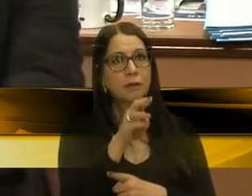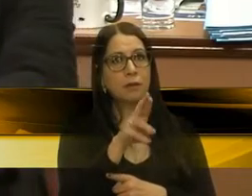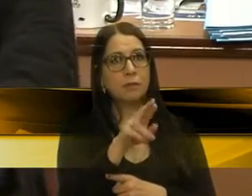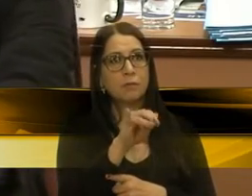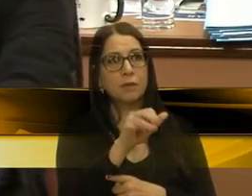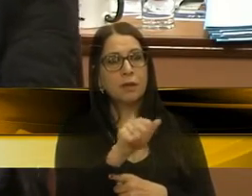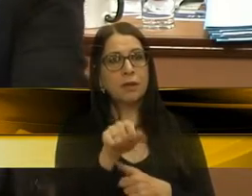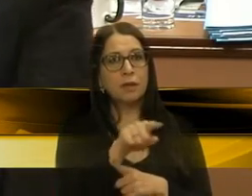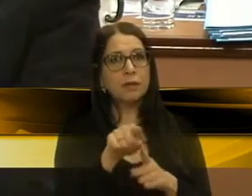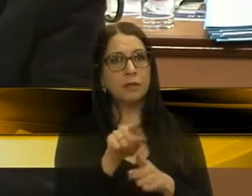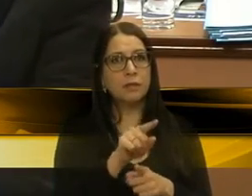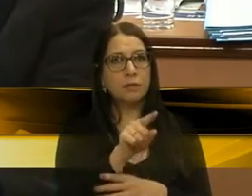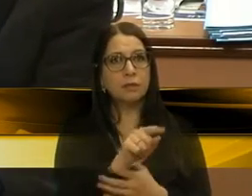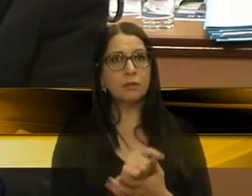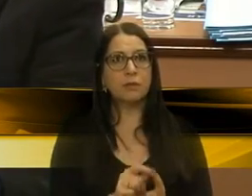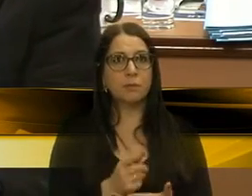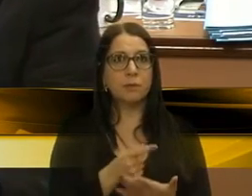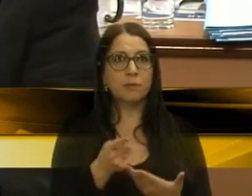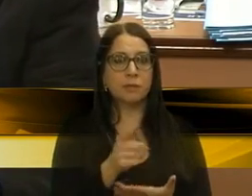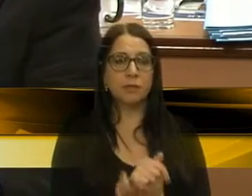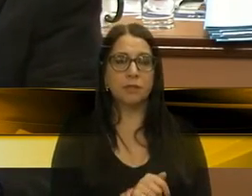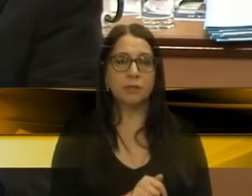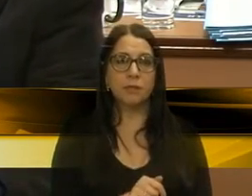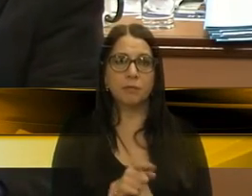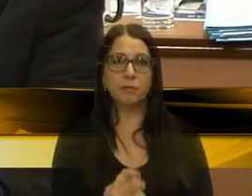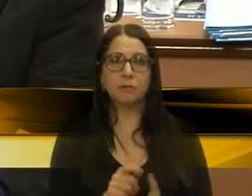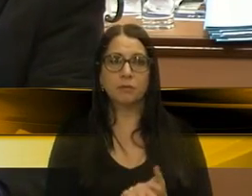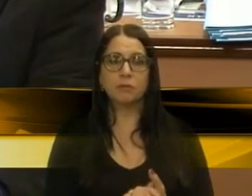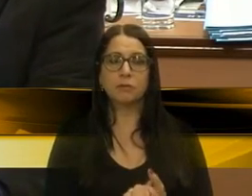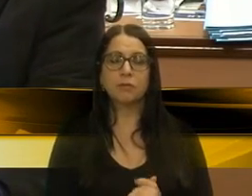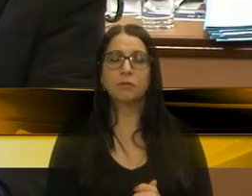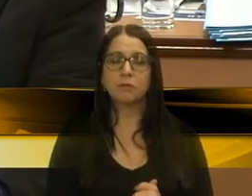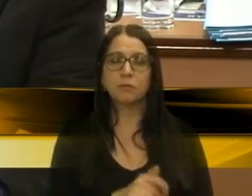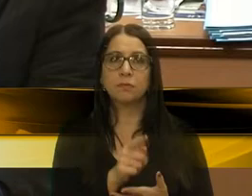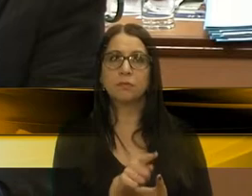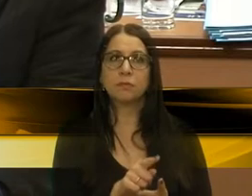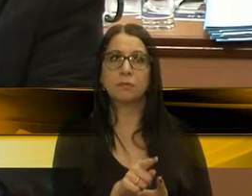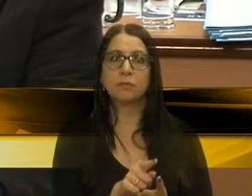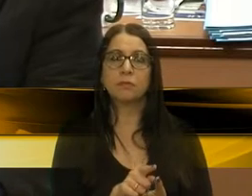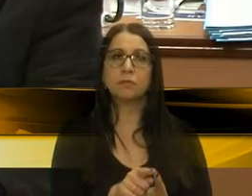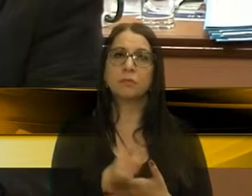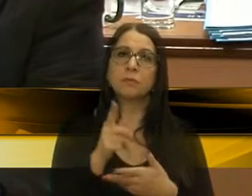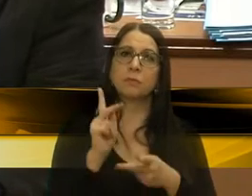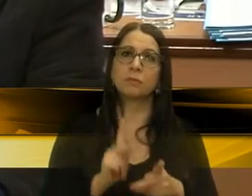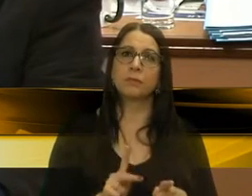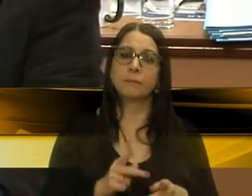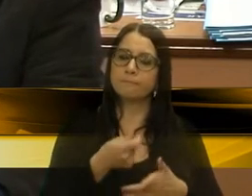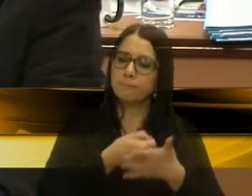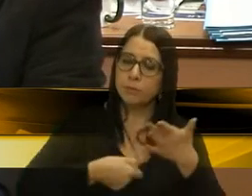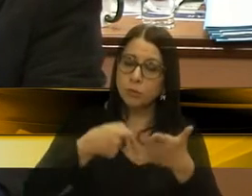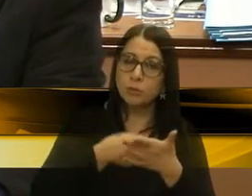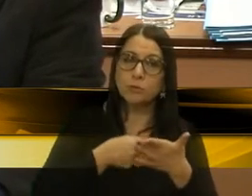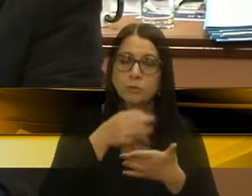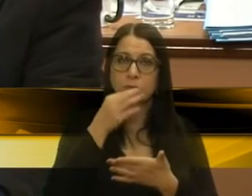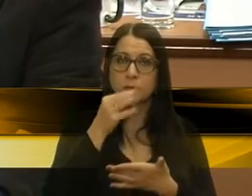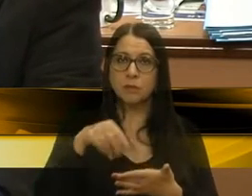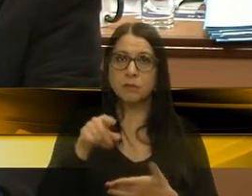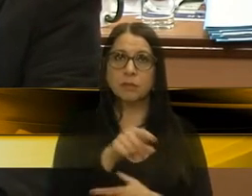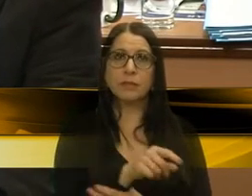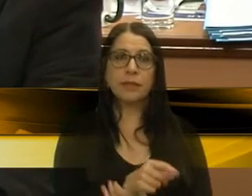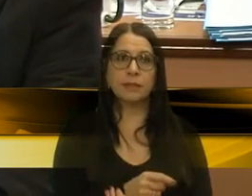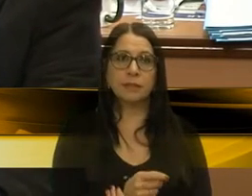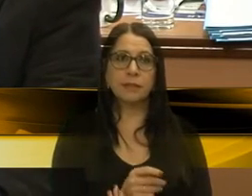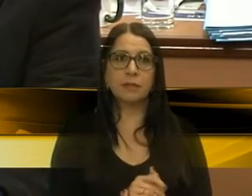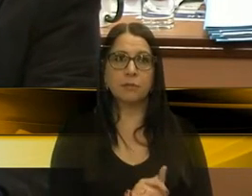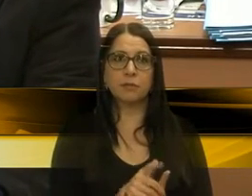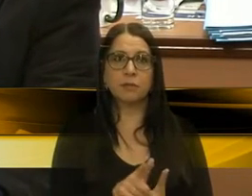trabalhando incessantemente na idealização do turismo industrial. Nelson Sbabo, que foi um grande batalhador por Caxias do Sul, vereador